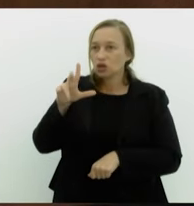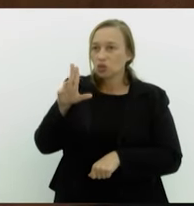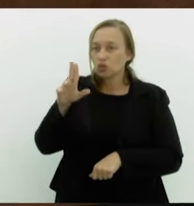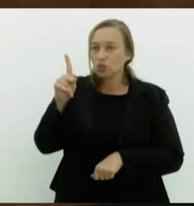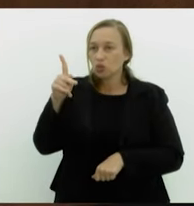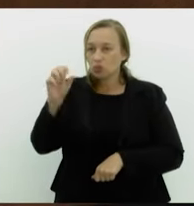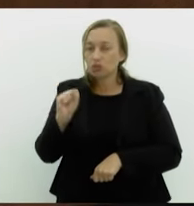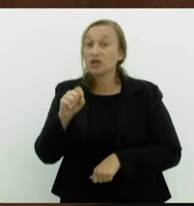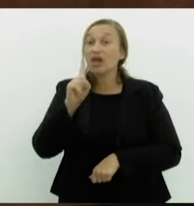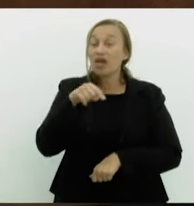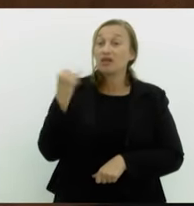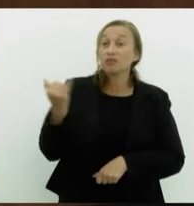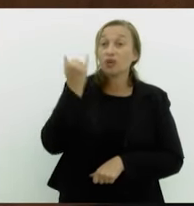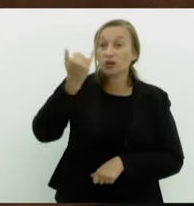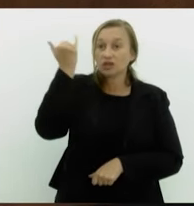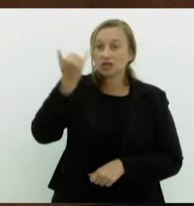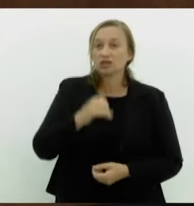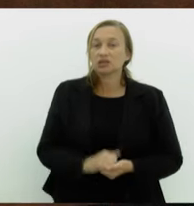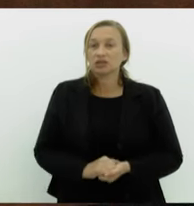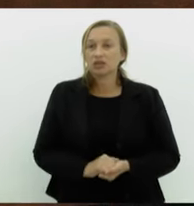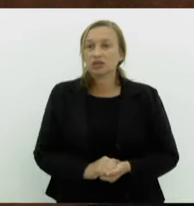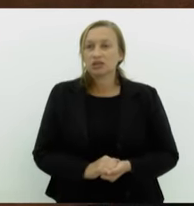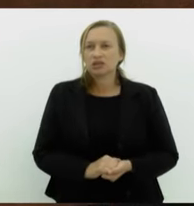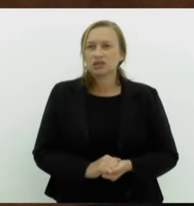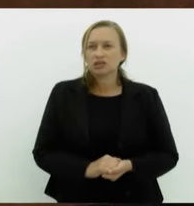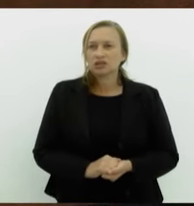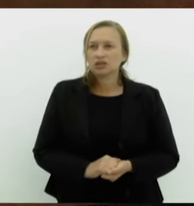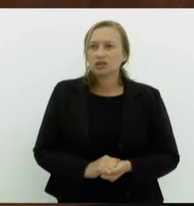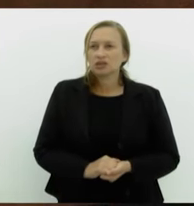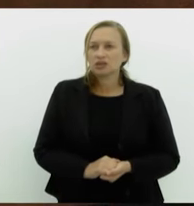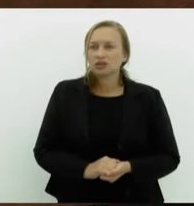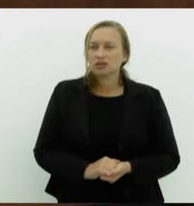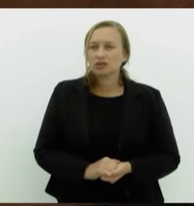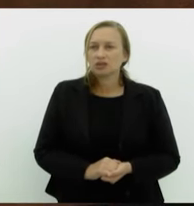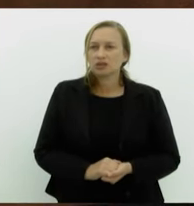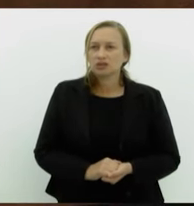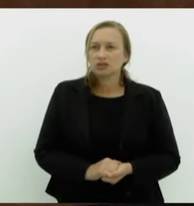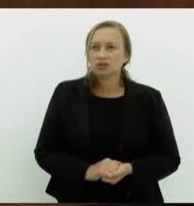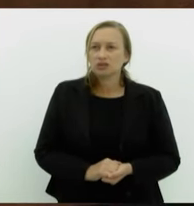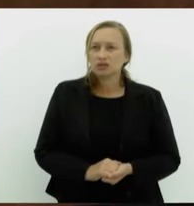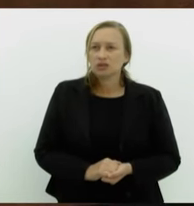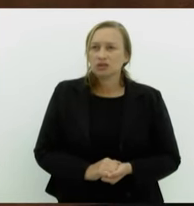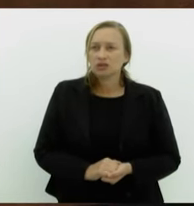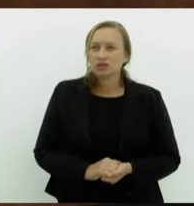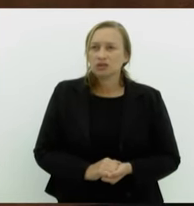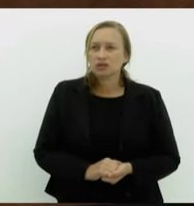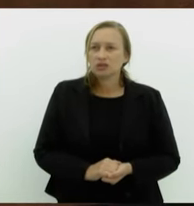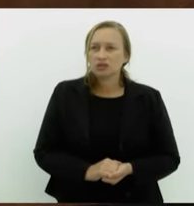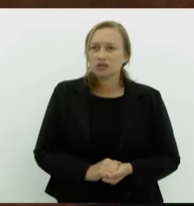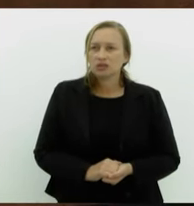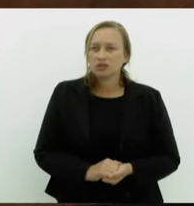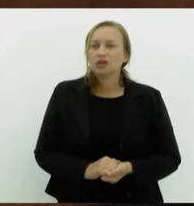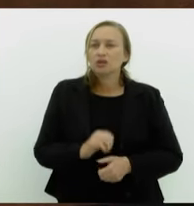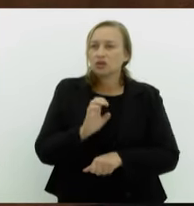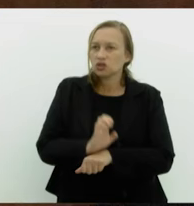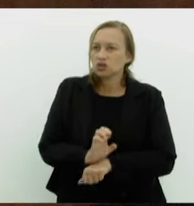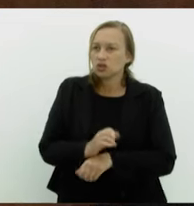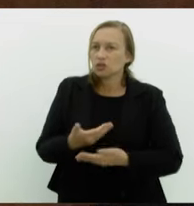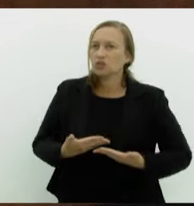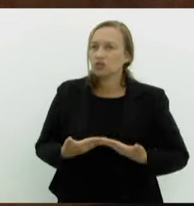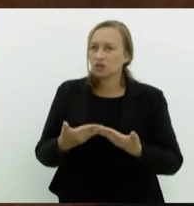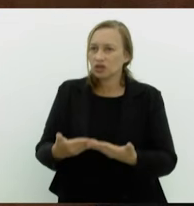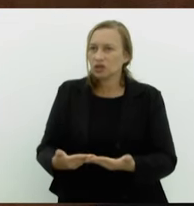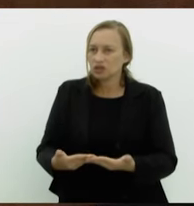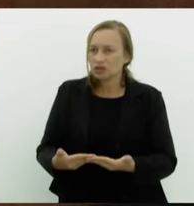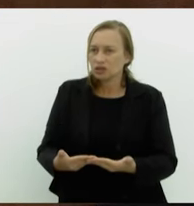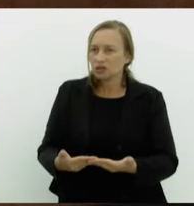importante eles saberem os direitos deles, né, que a gente está fazendo isso, e o Estado oferecer os